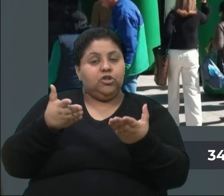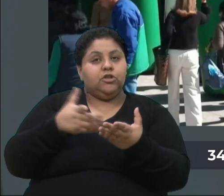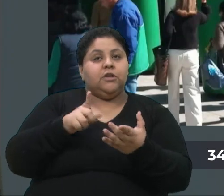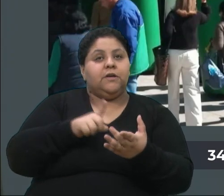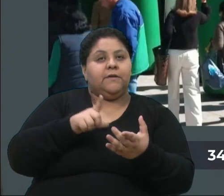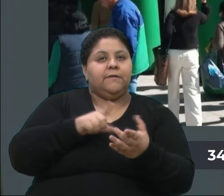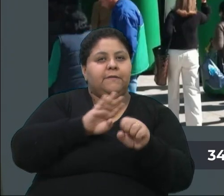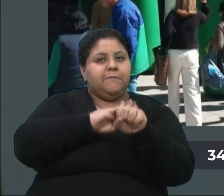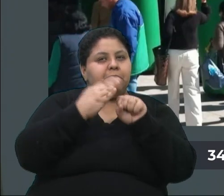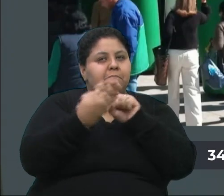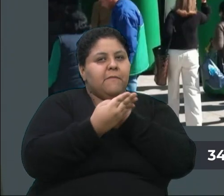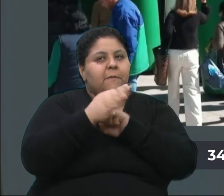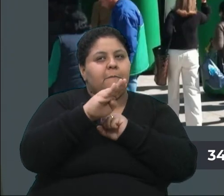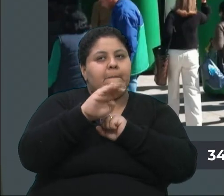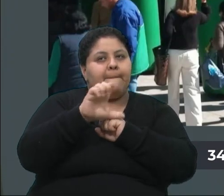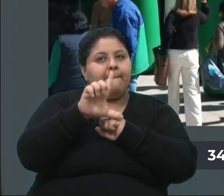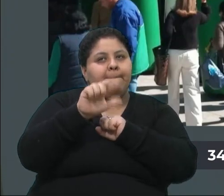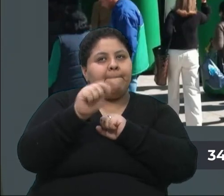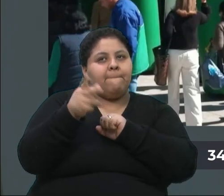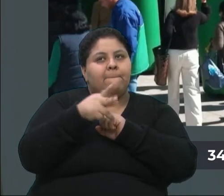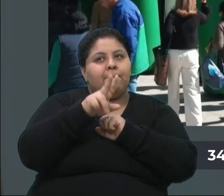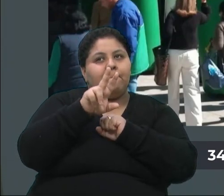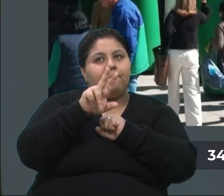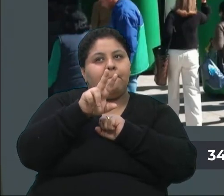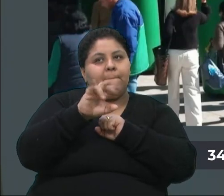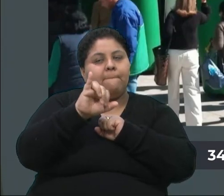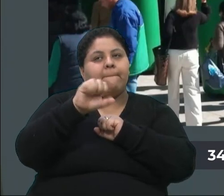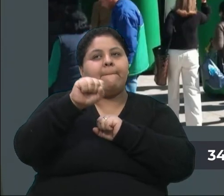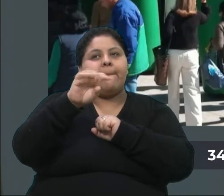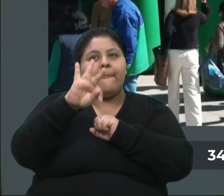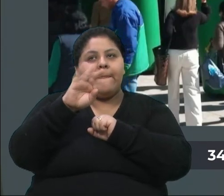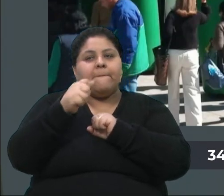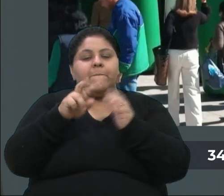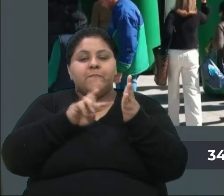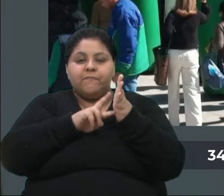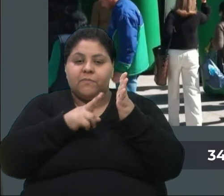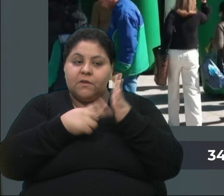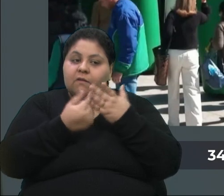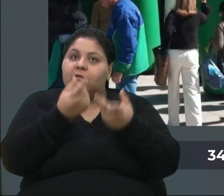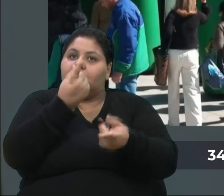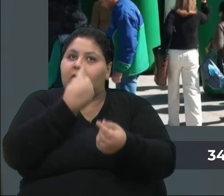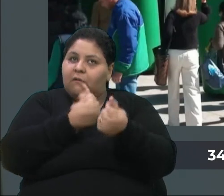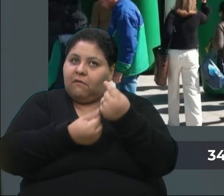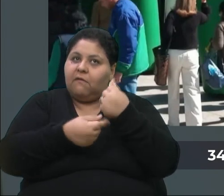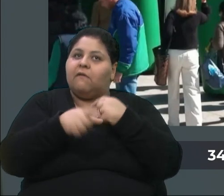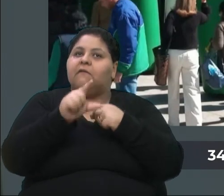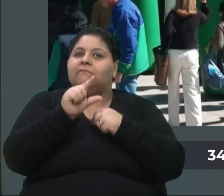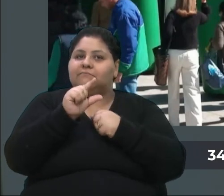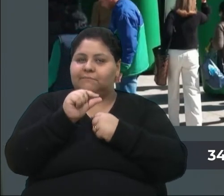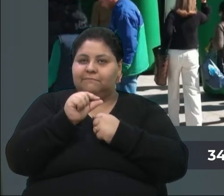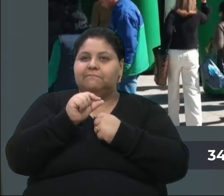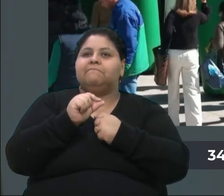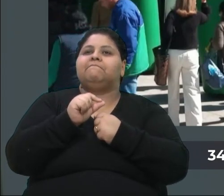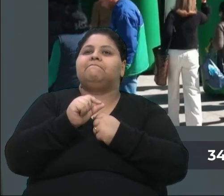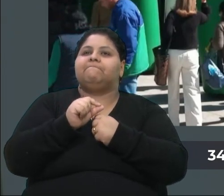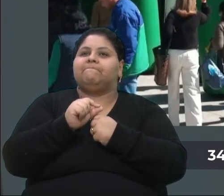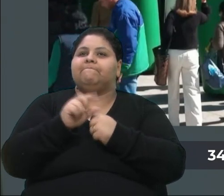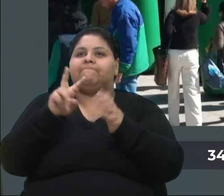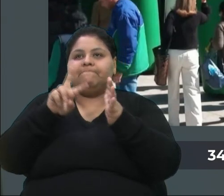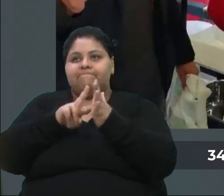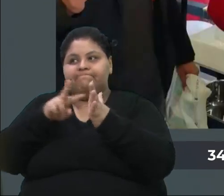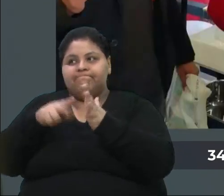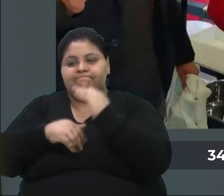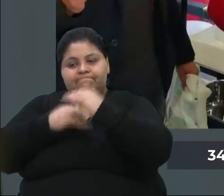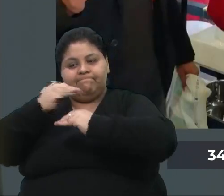Vista. Significa economia, significa geração de